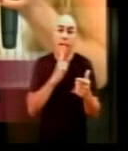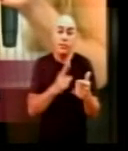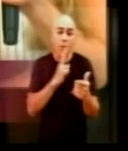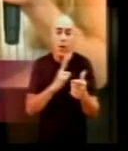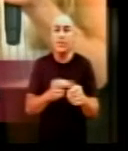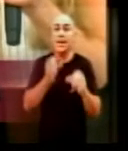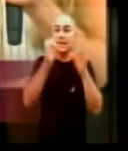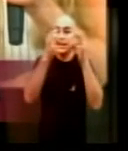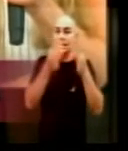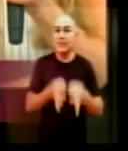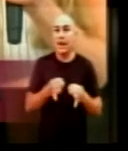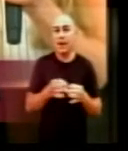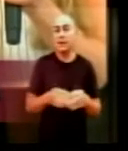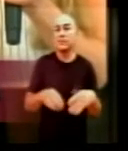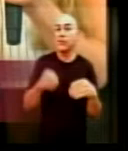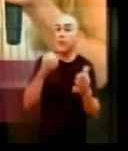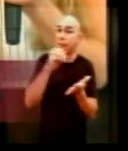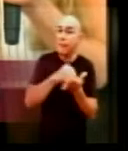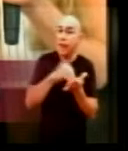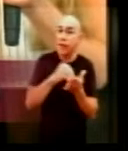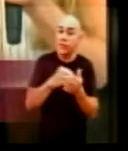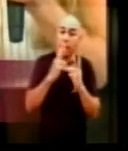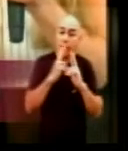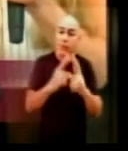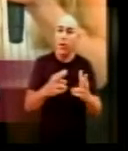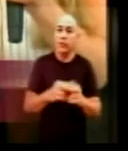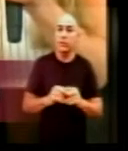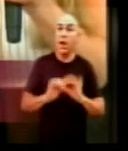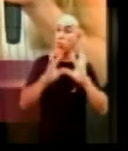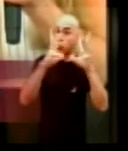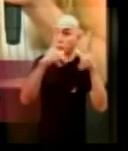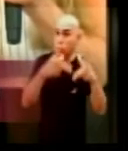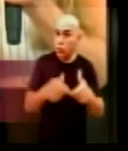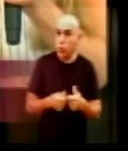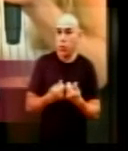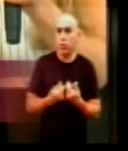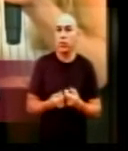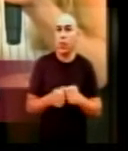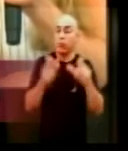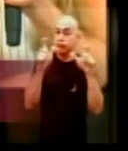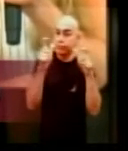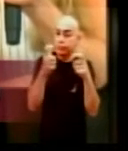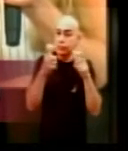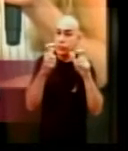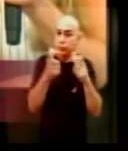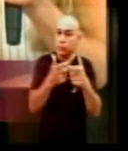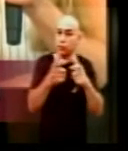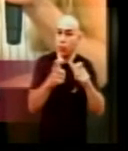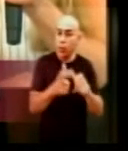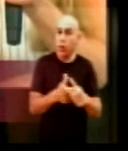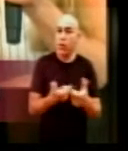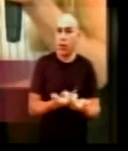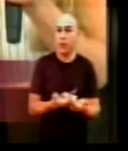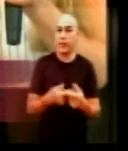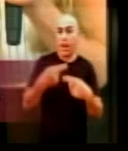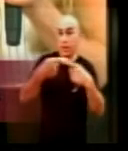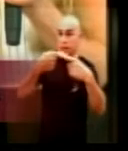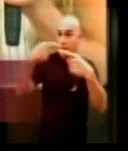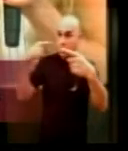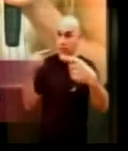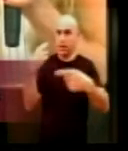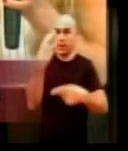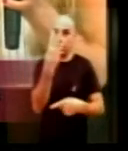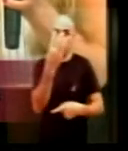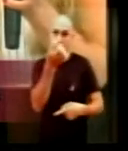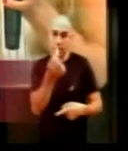semana, porém a gente pode ver que, no geral, a tendência de queda ela se manteve, né, com a nossa semana 36,